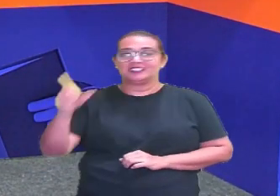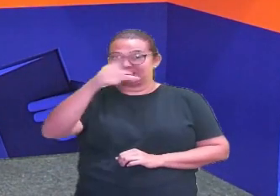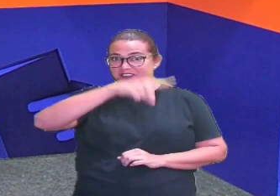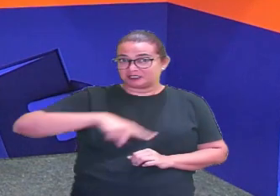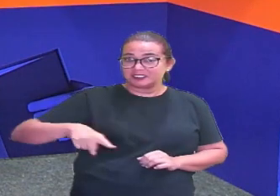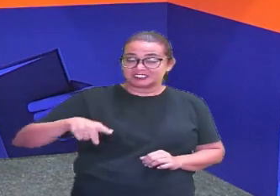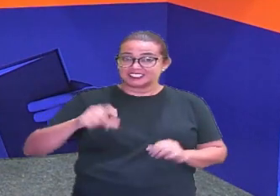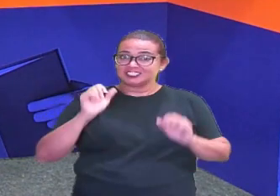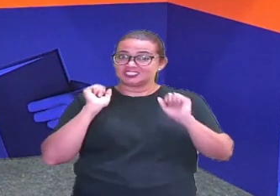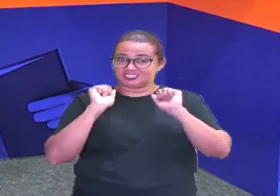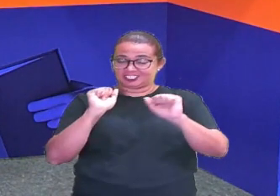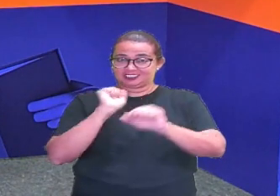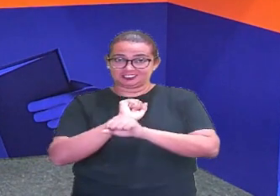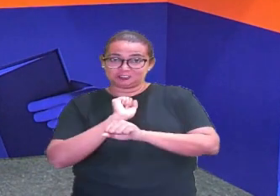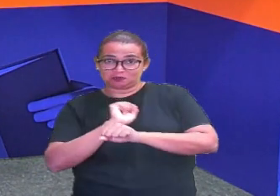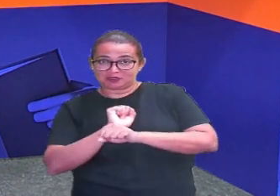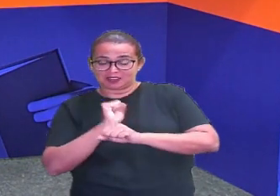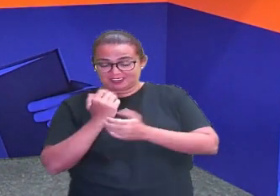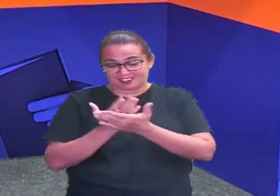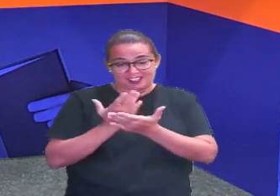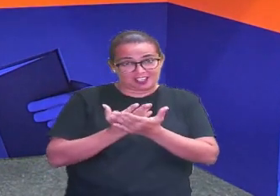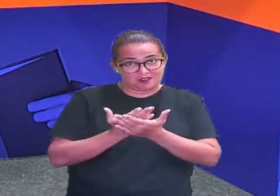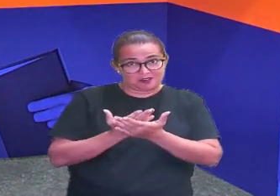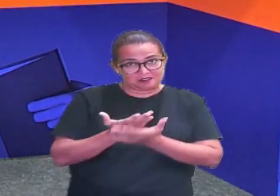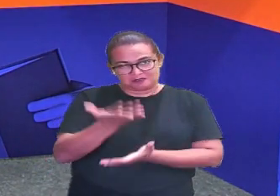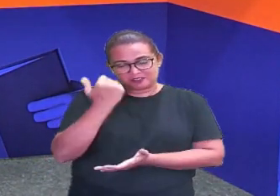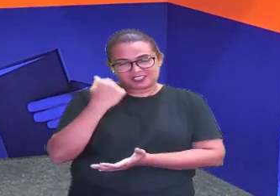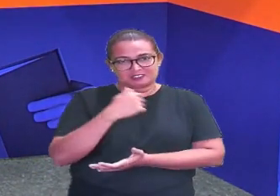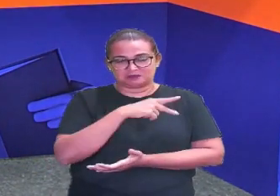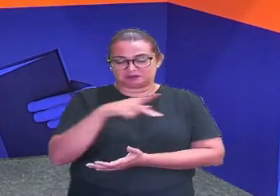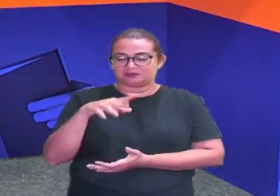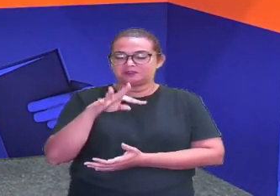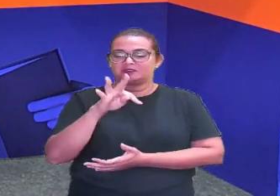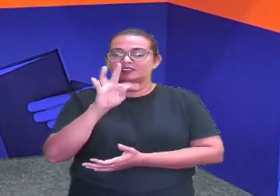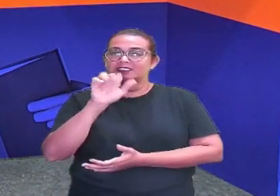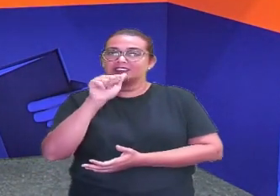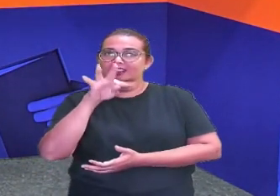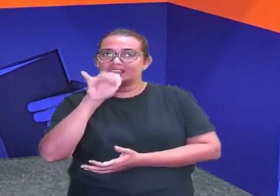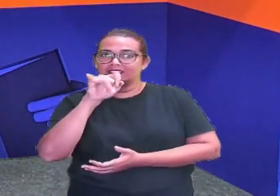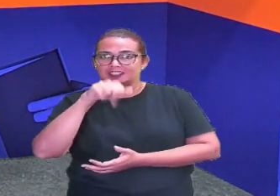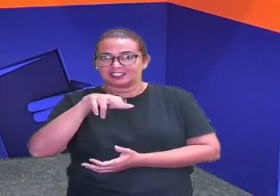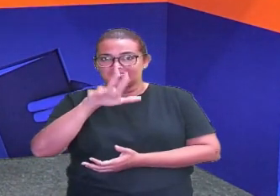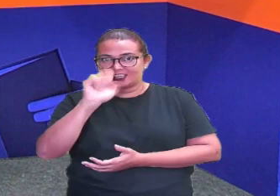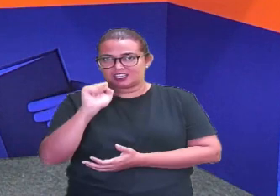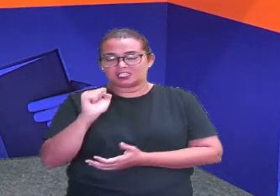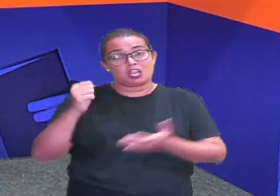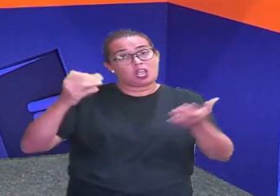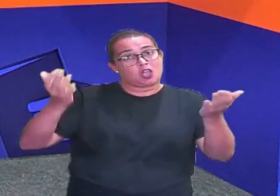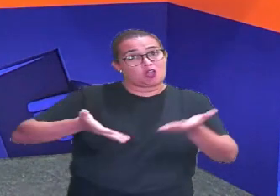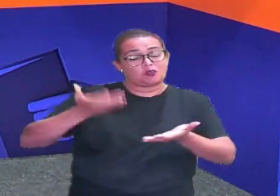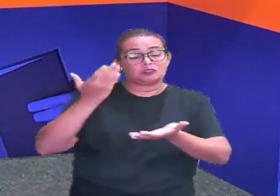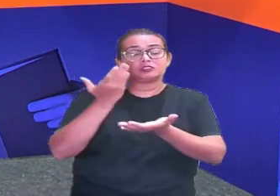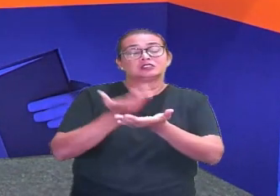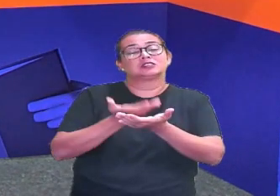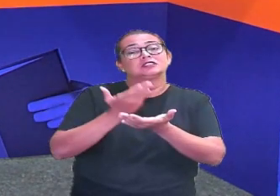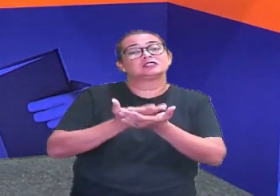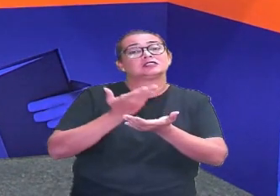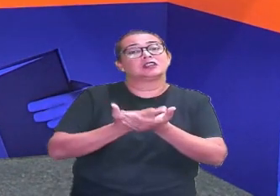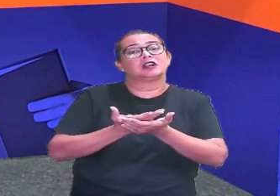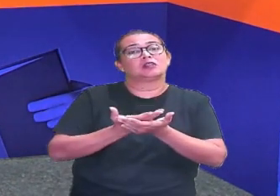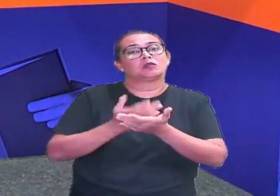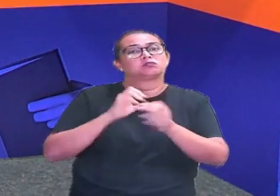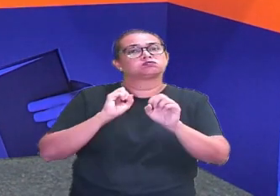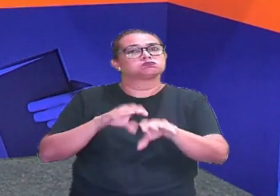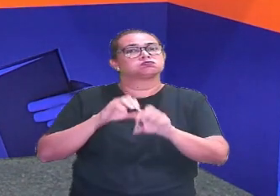Prontos para mais uma aula aqui com a professora Tatiane? Então, hoje a nossa aula será